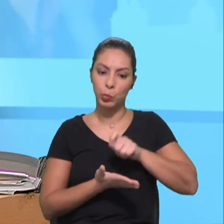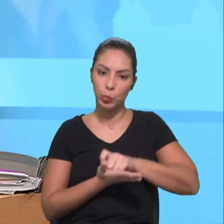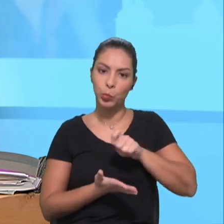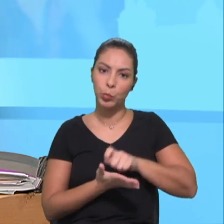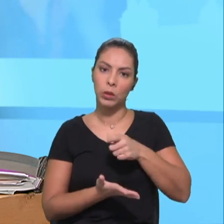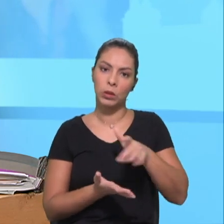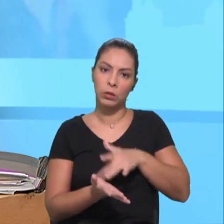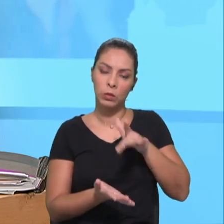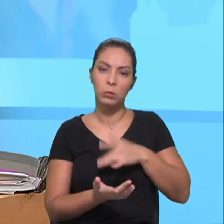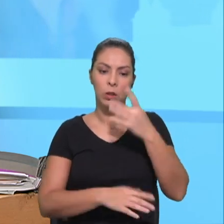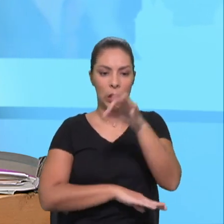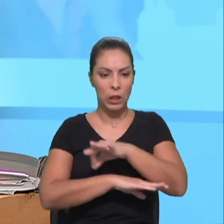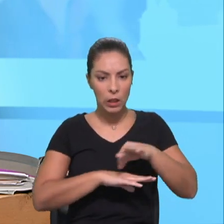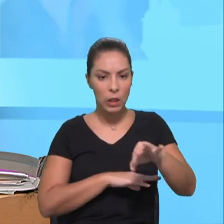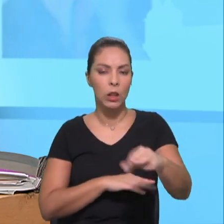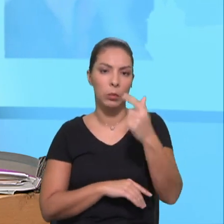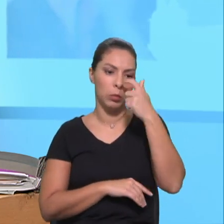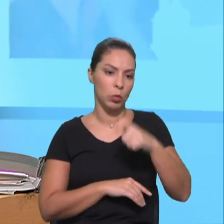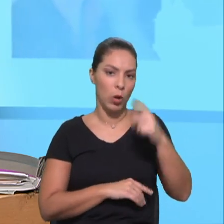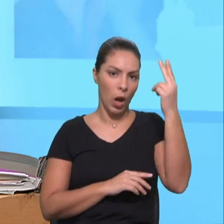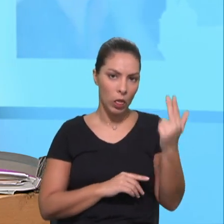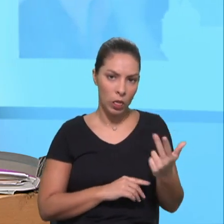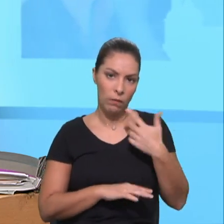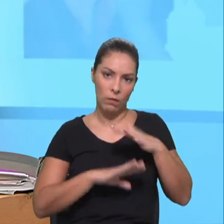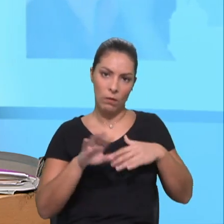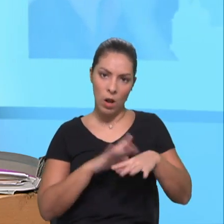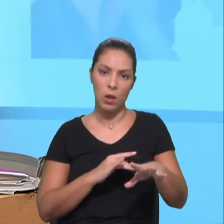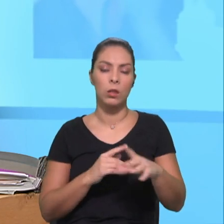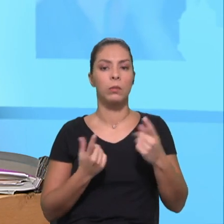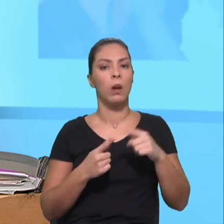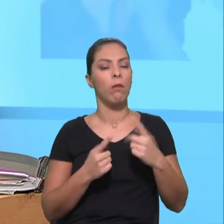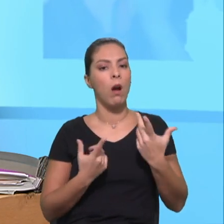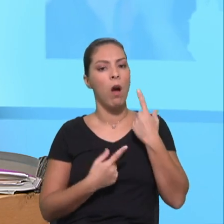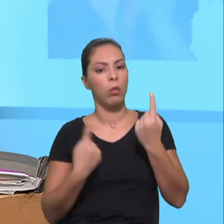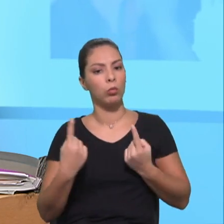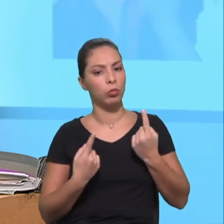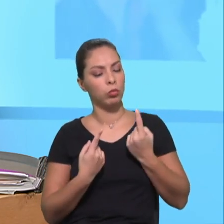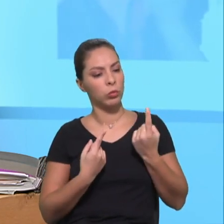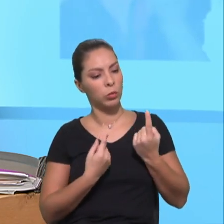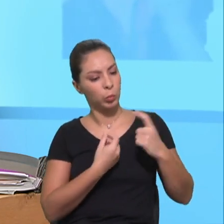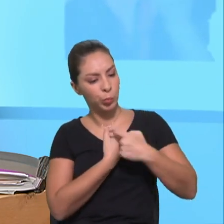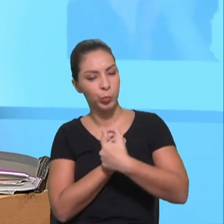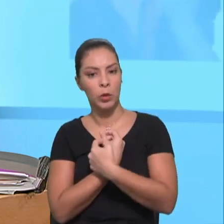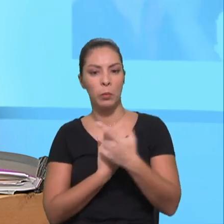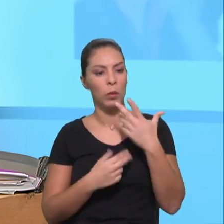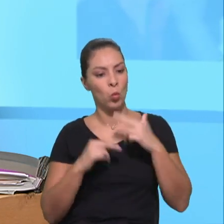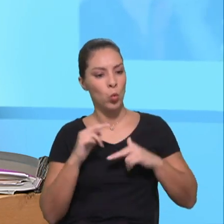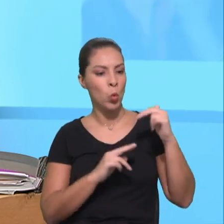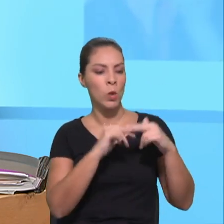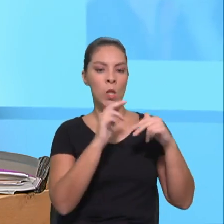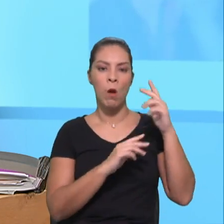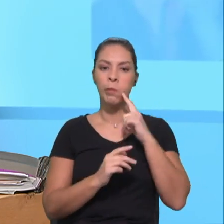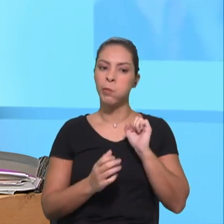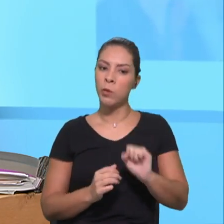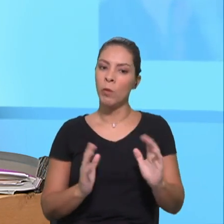liturgistas, os arquitetos, os artistas e todos aqueles que estão envolvidos de alguma forma na construção, na adequação de uma igreja. E